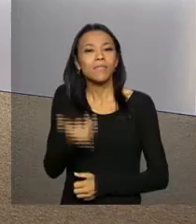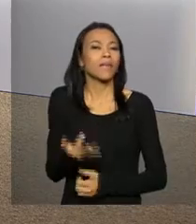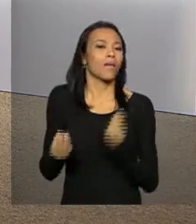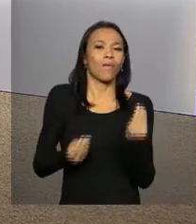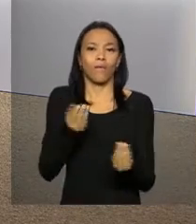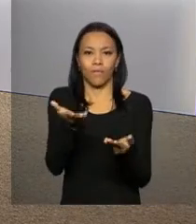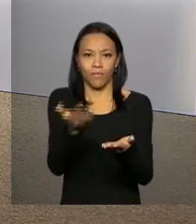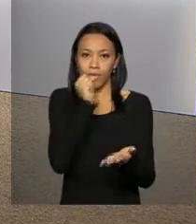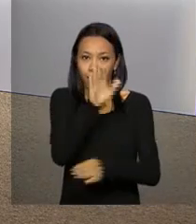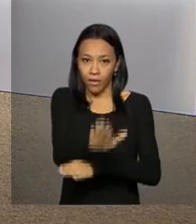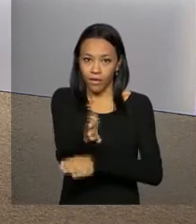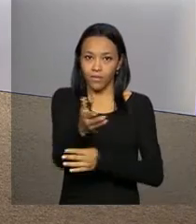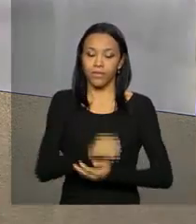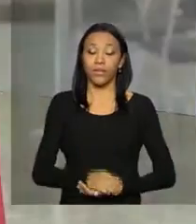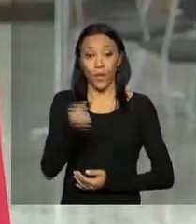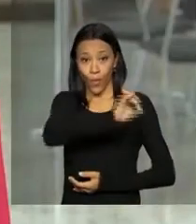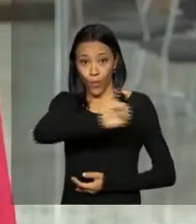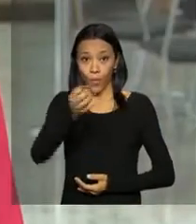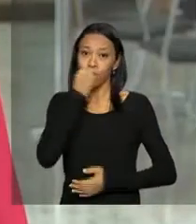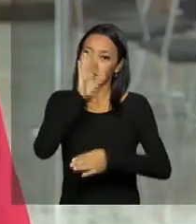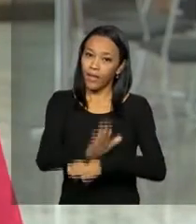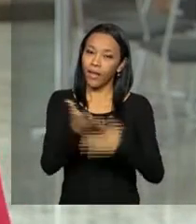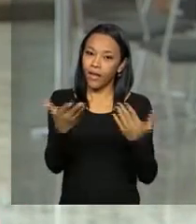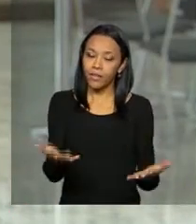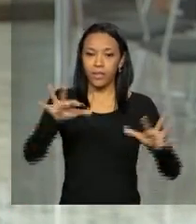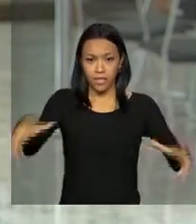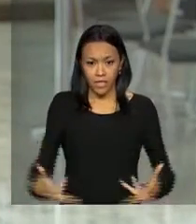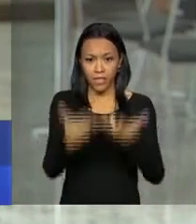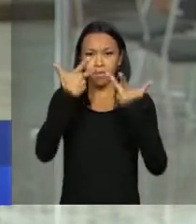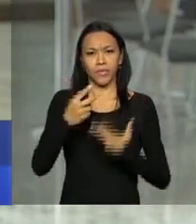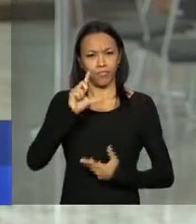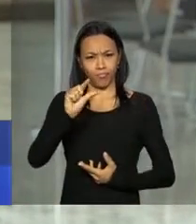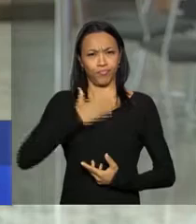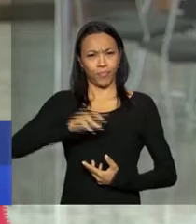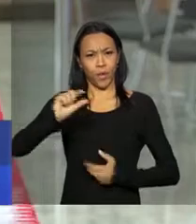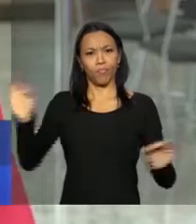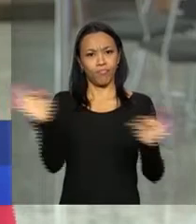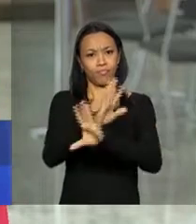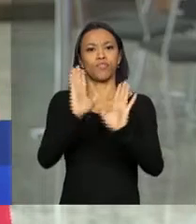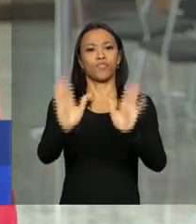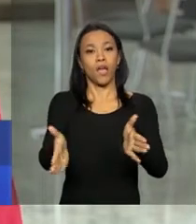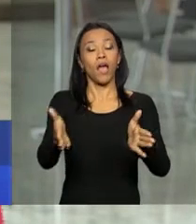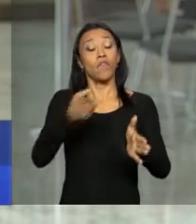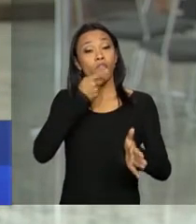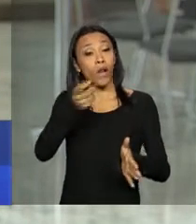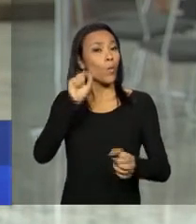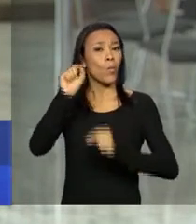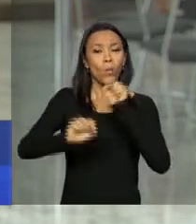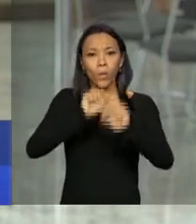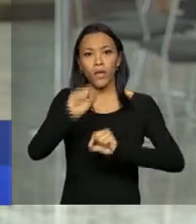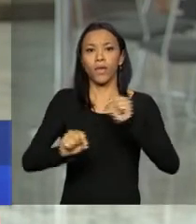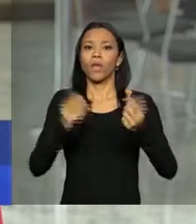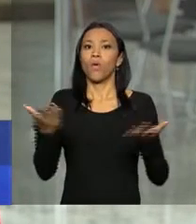boa tarde. Oi, Daniele, boa tarde. A cerimônia acabou agora há pouco e eu vou começar dando um balanço